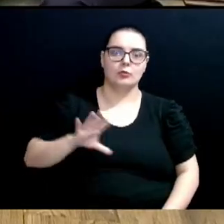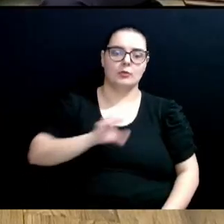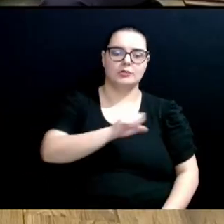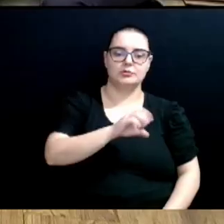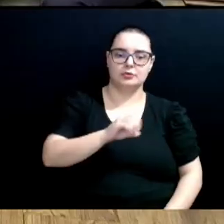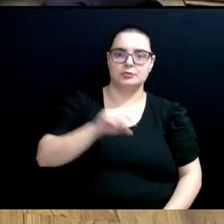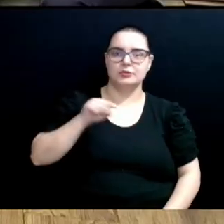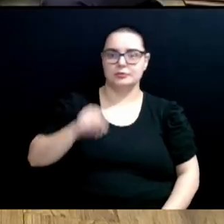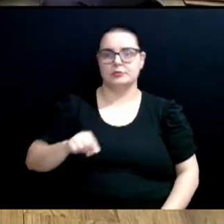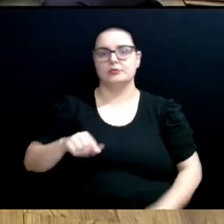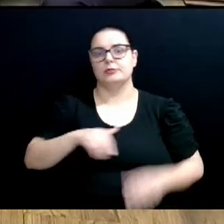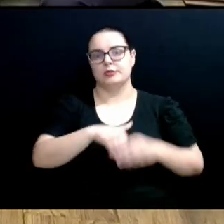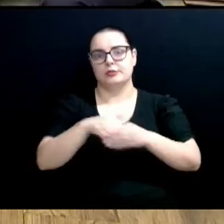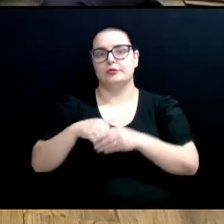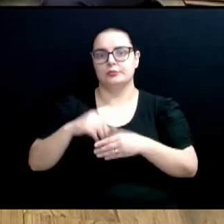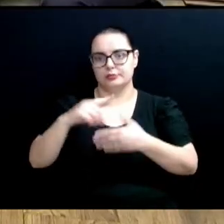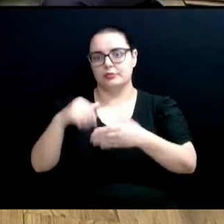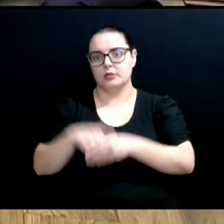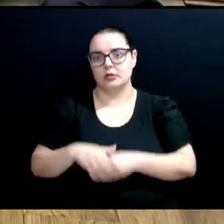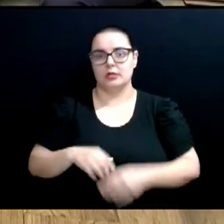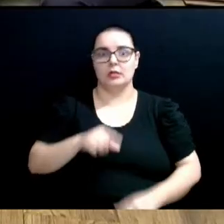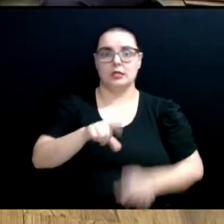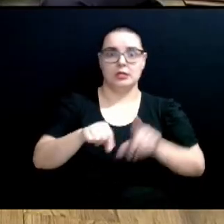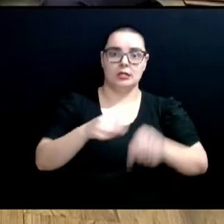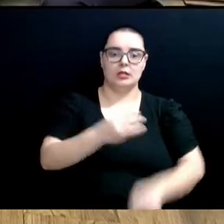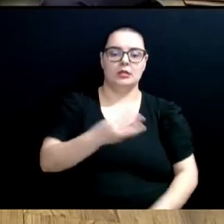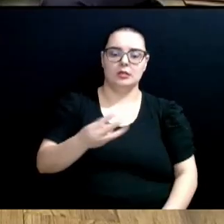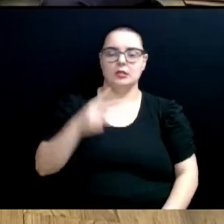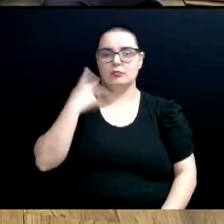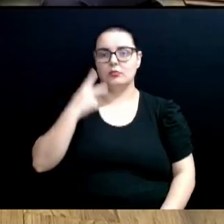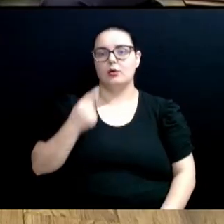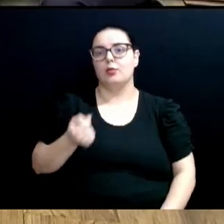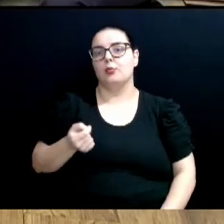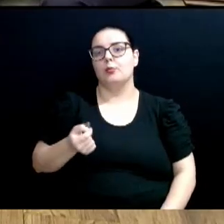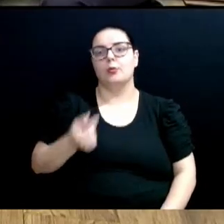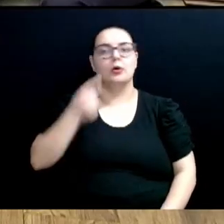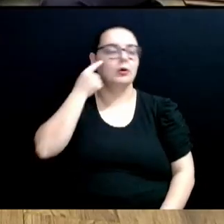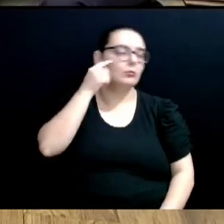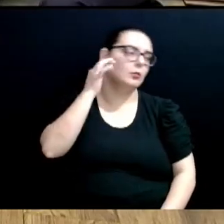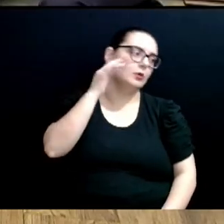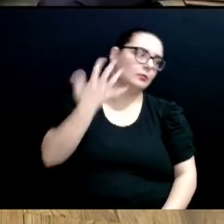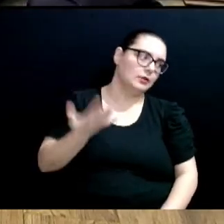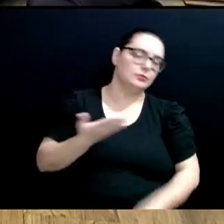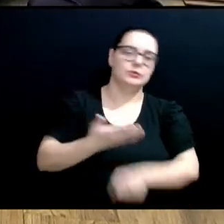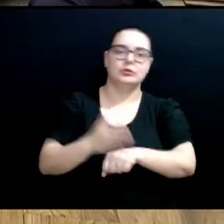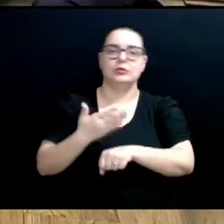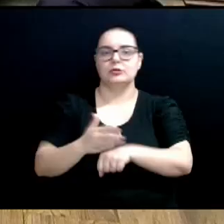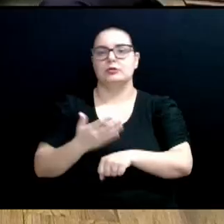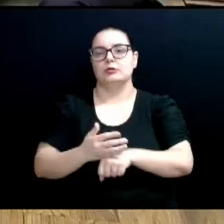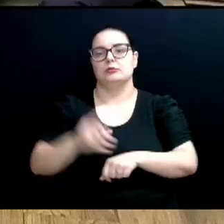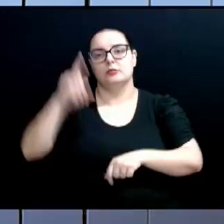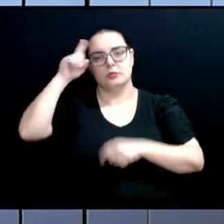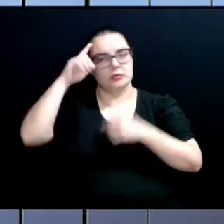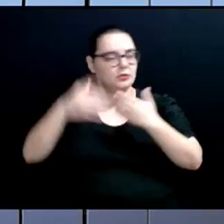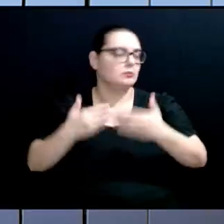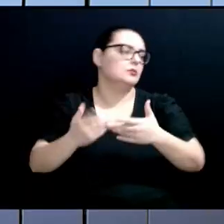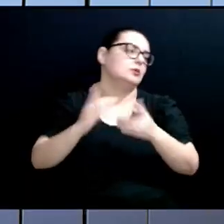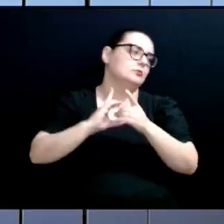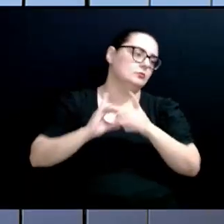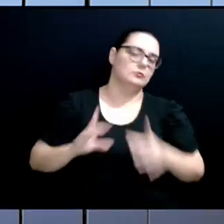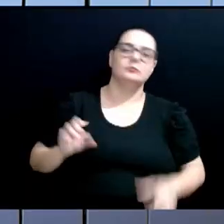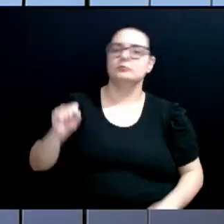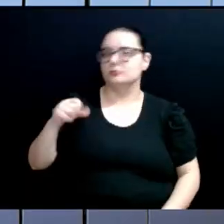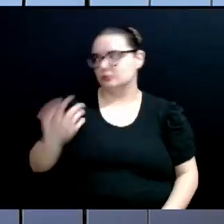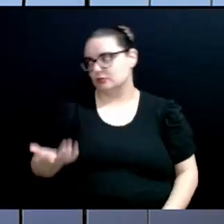33 vereadores, né, é muito pouco para a gente pensar nesse exercício mais cotidiano da democracia. E eu acho que isso